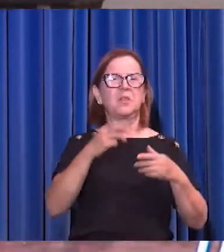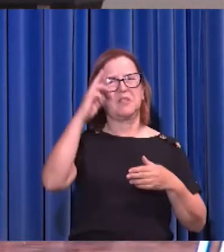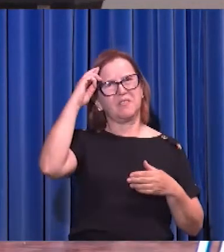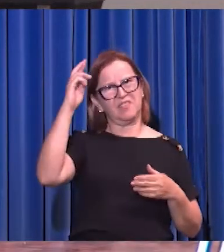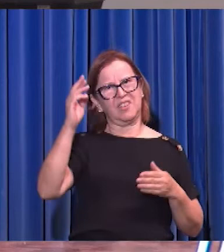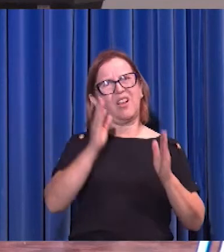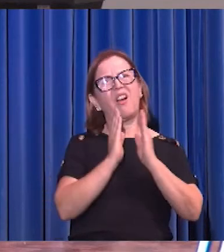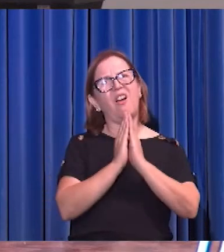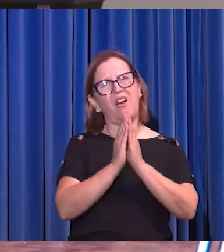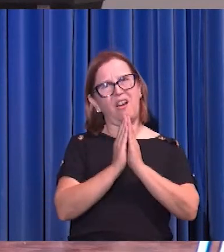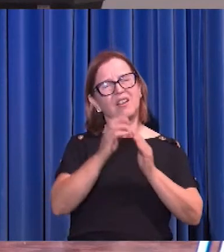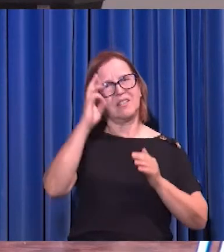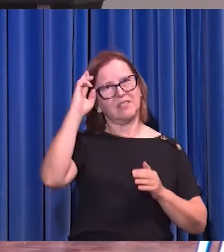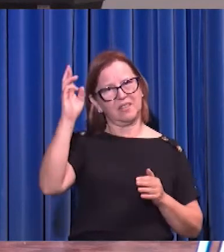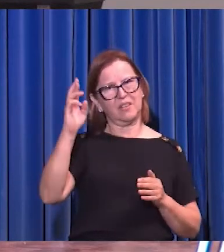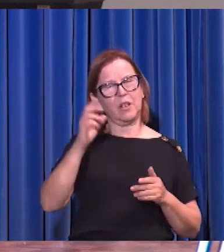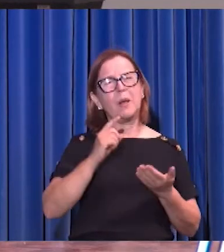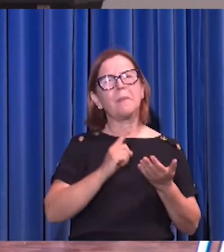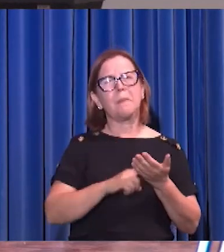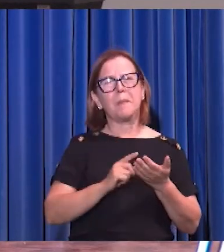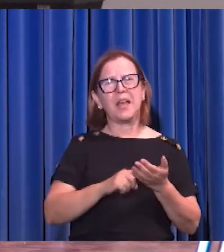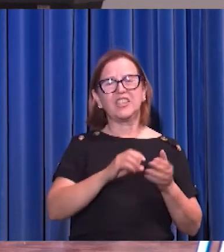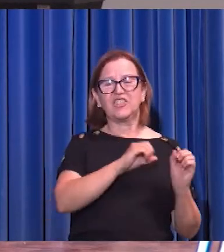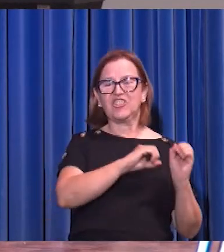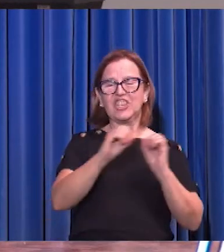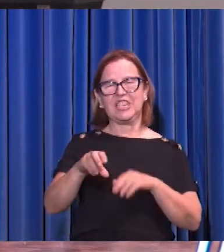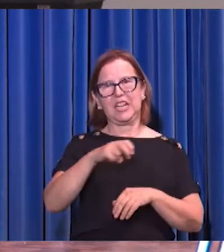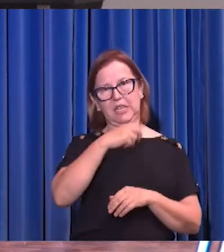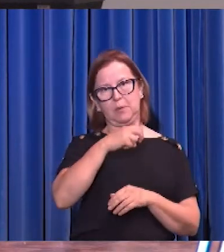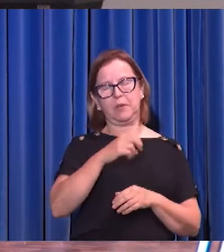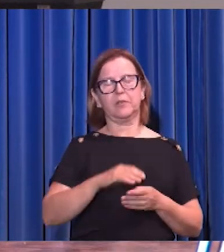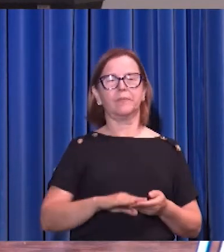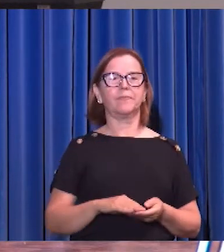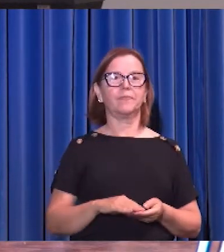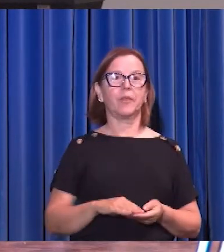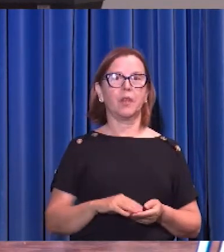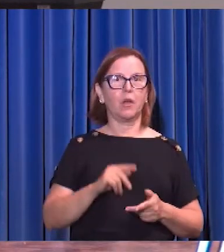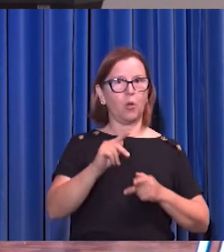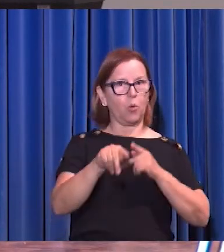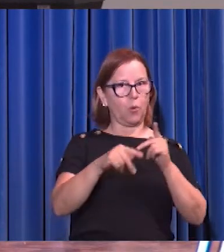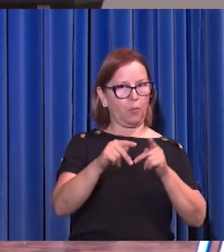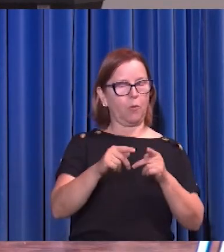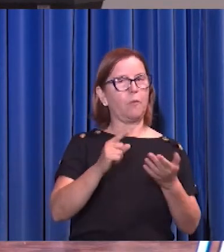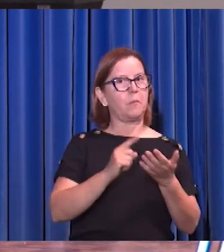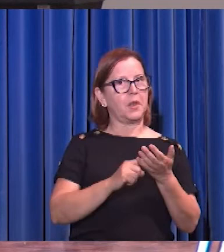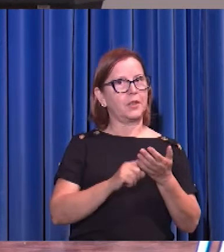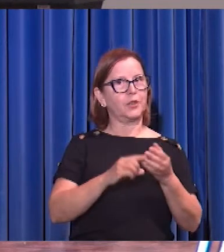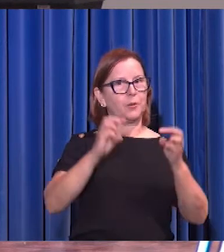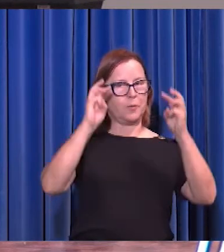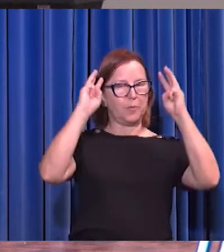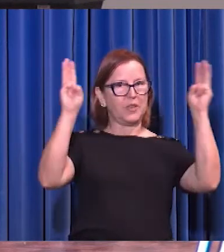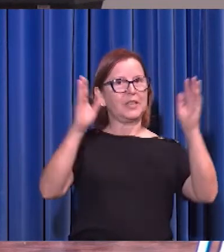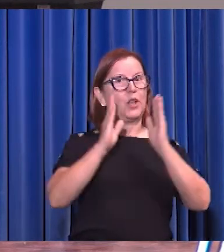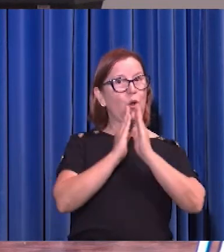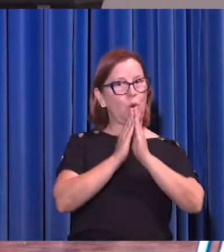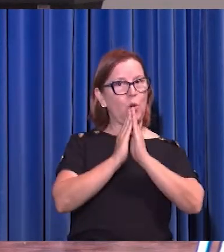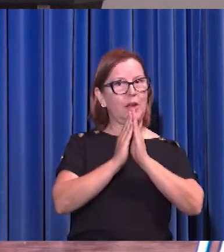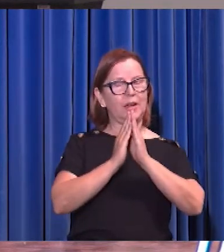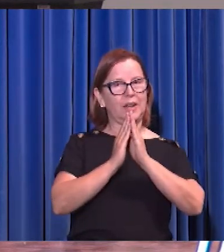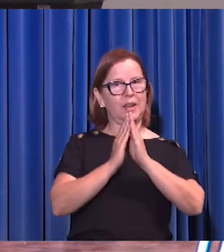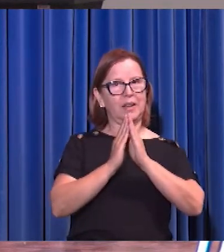serpentes. Veja bem, o povo pediu para Moisés que orasse ao Senhor que tirasse de nós as